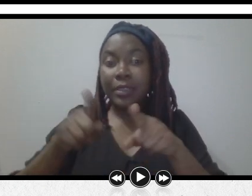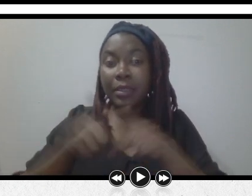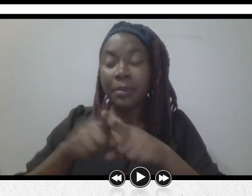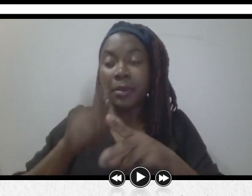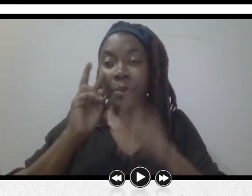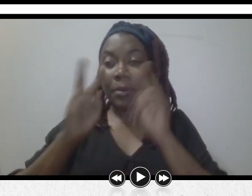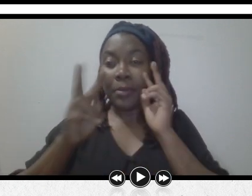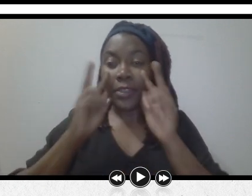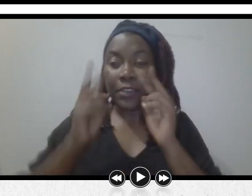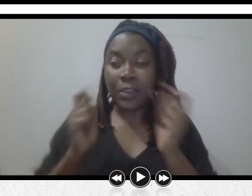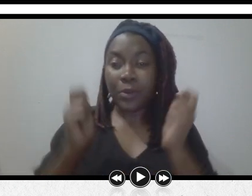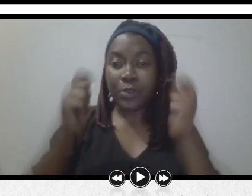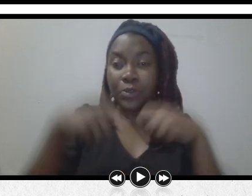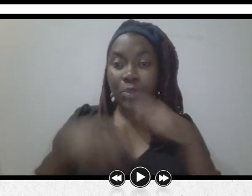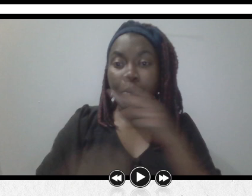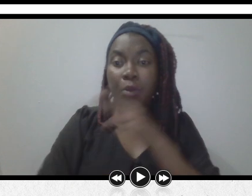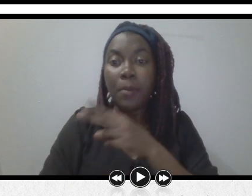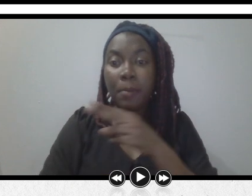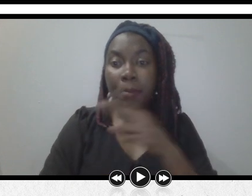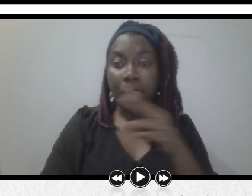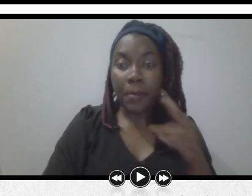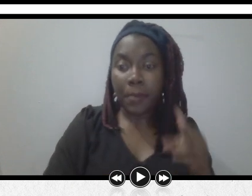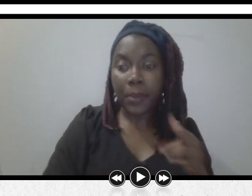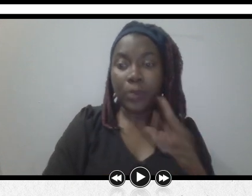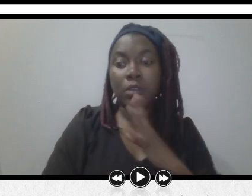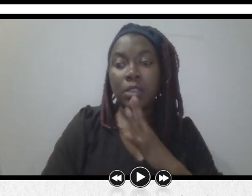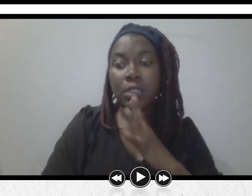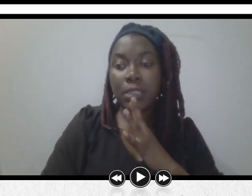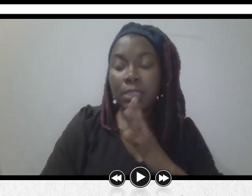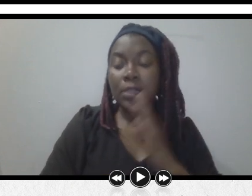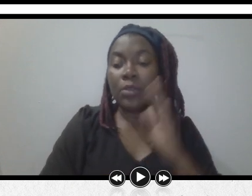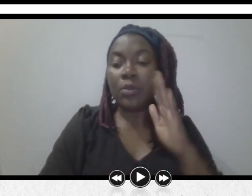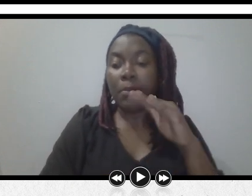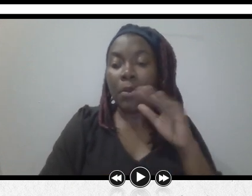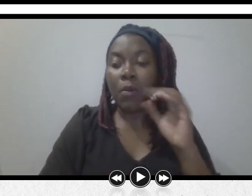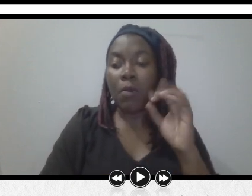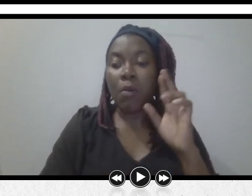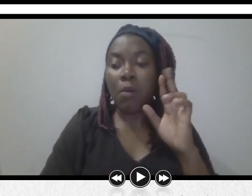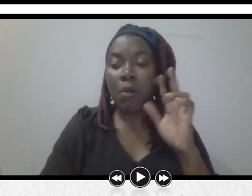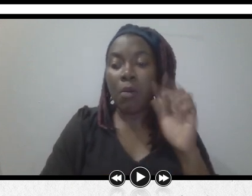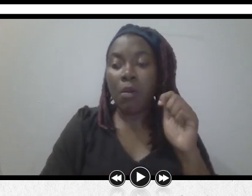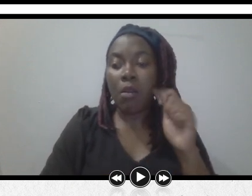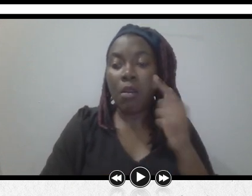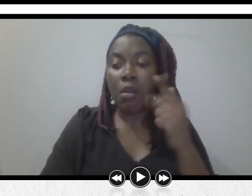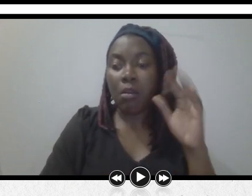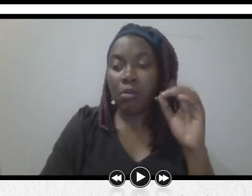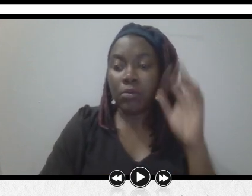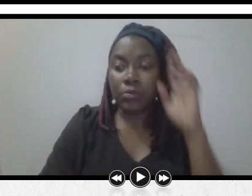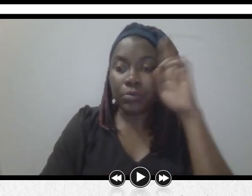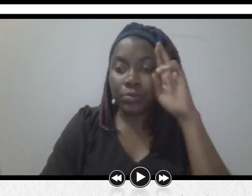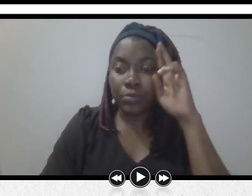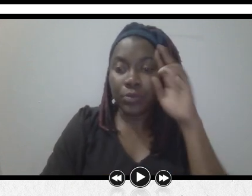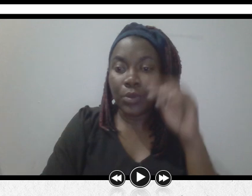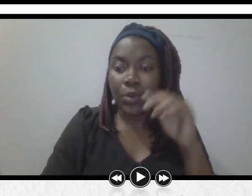transformação em insumos ou novos produtos, observadas as condições e os padrões estabelecidos pelos órgãos competentes